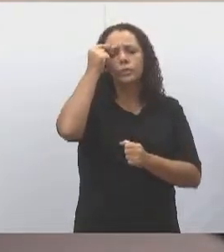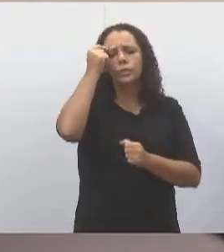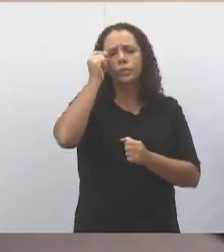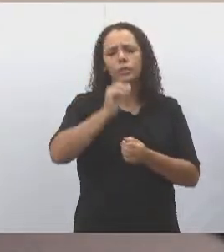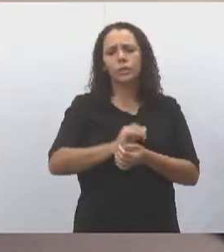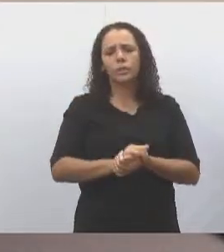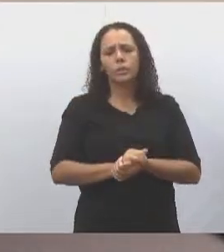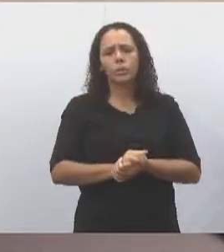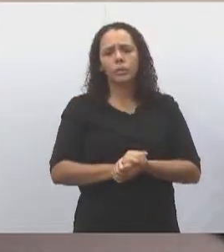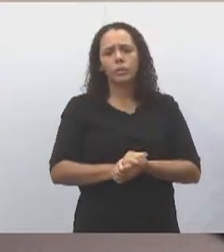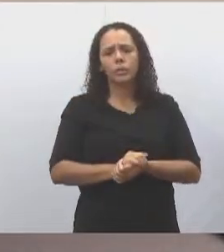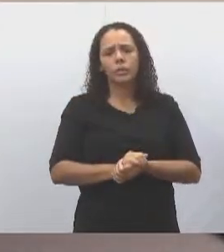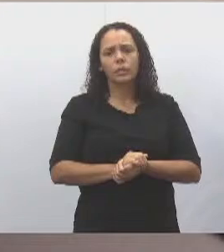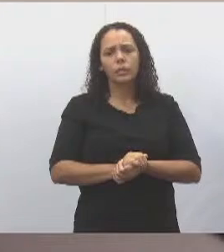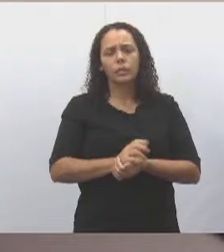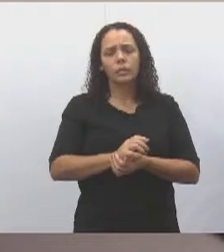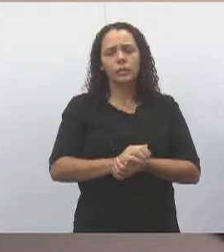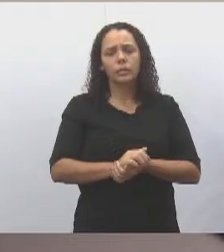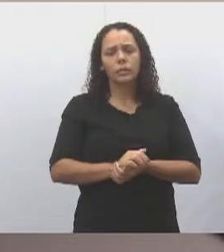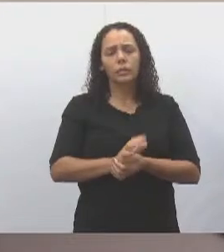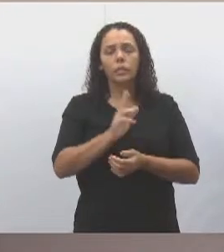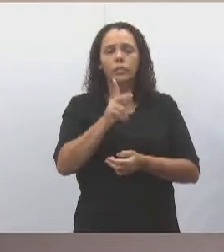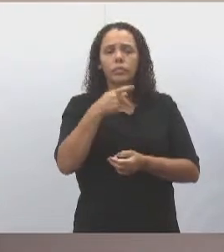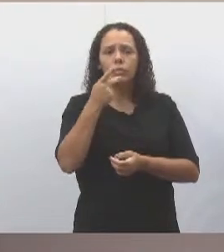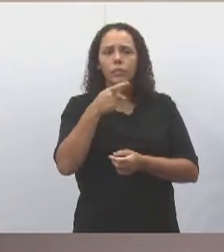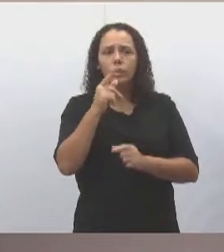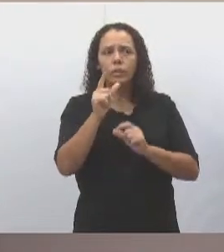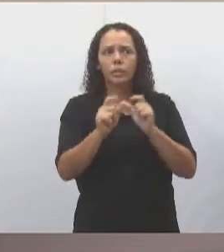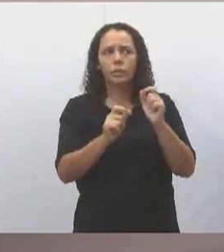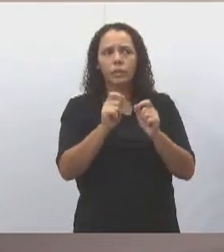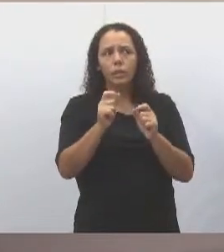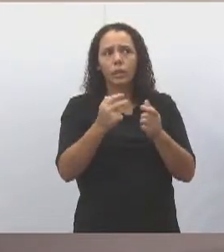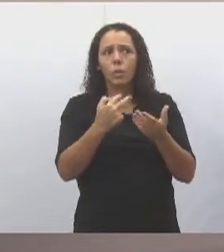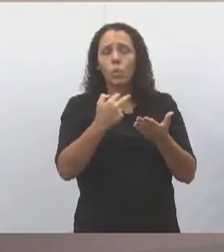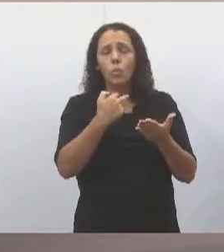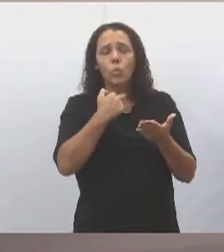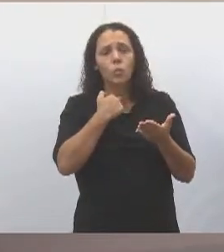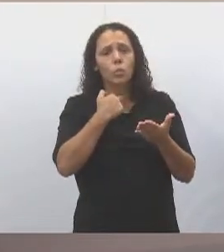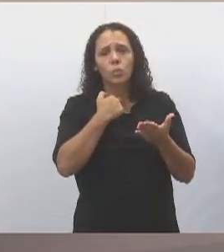e foi dito que não poderia